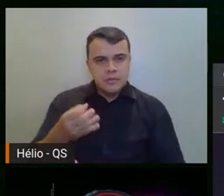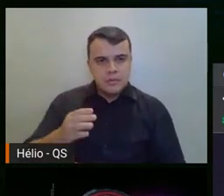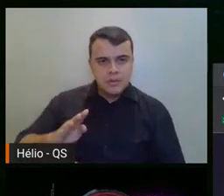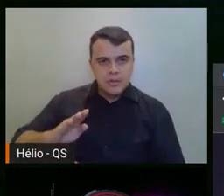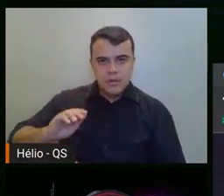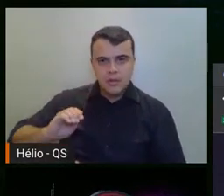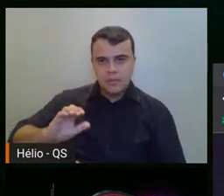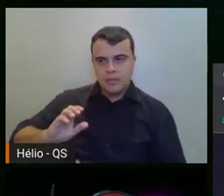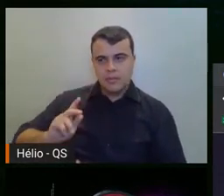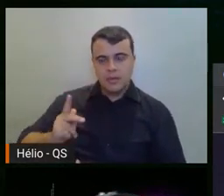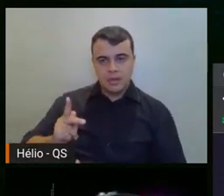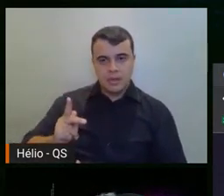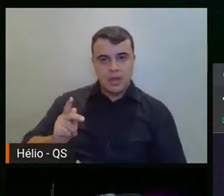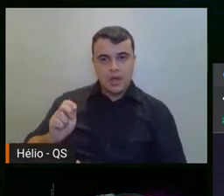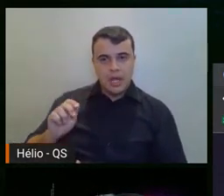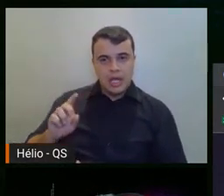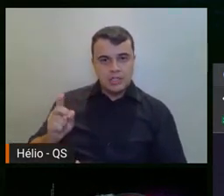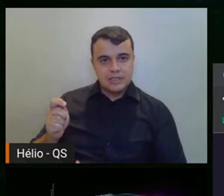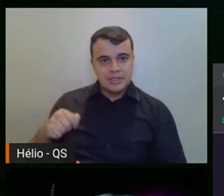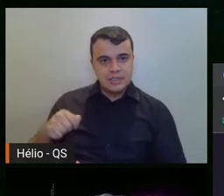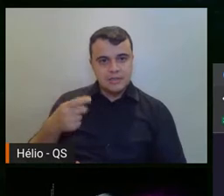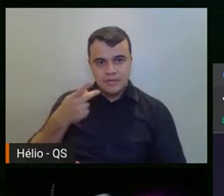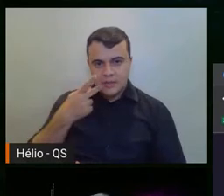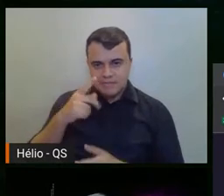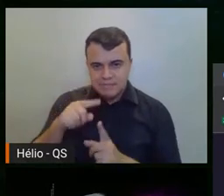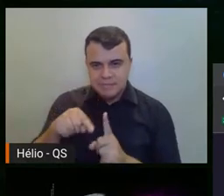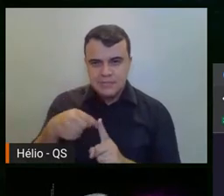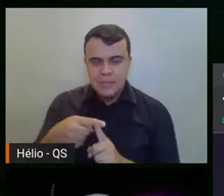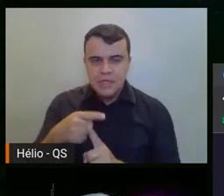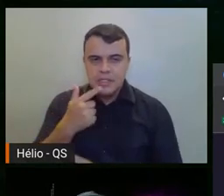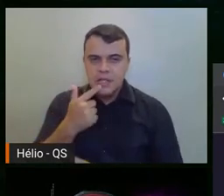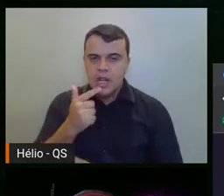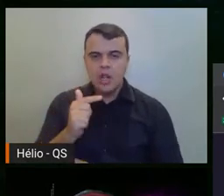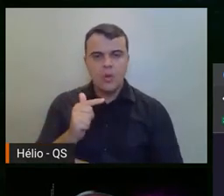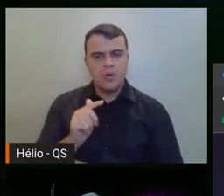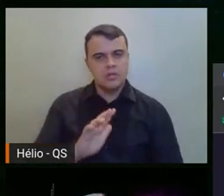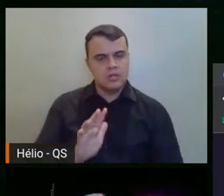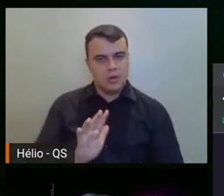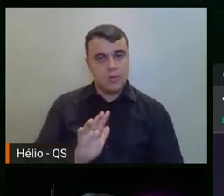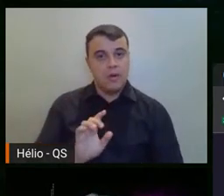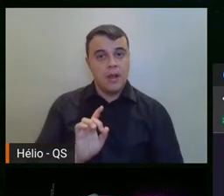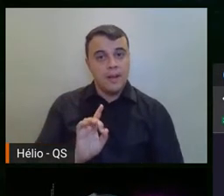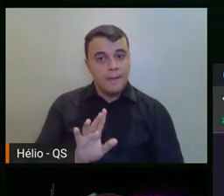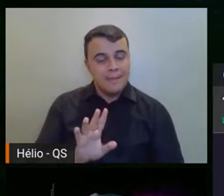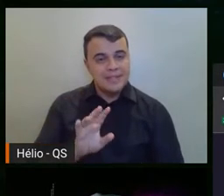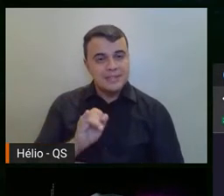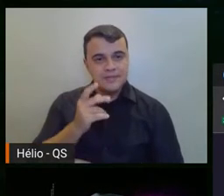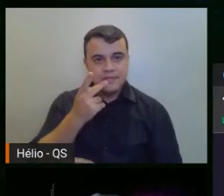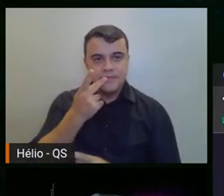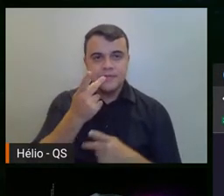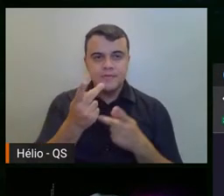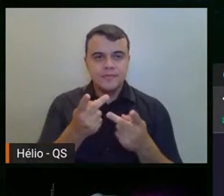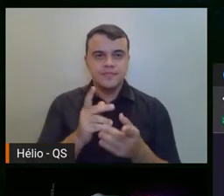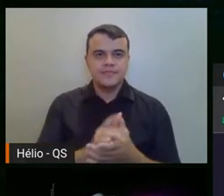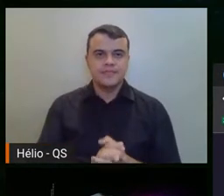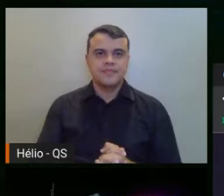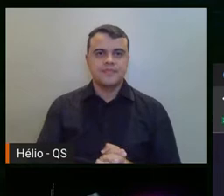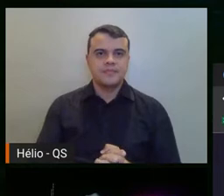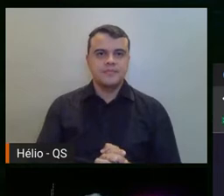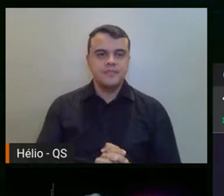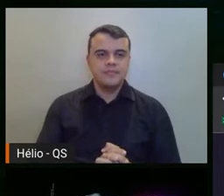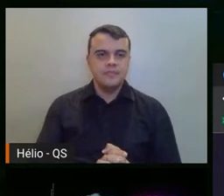Angel do beckendi nem sempre você vai trabalhar com mais de uma linguagem não é não é normal isso mas quando você fala assim de por exemplo de